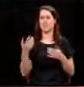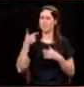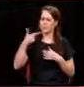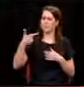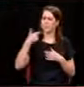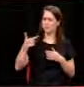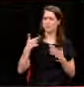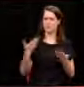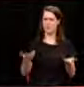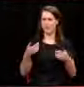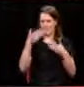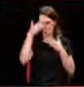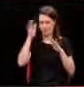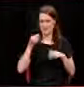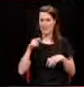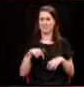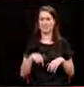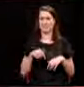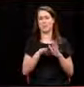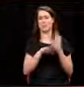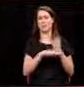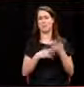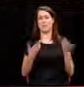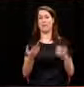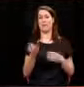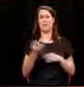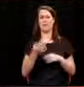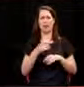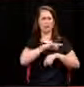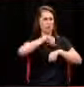que, bom, passada mais de uma hora de programa,